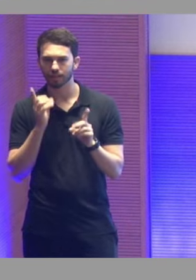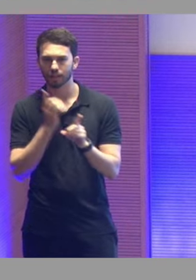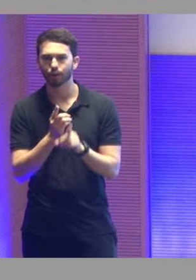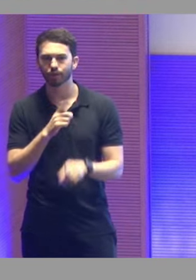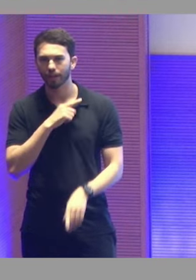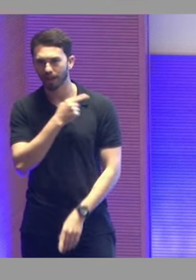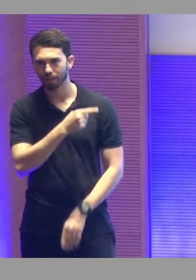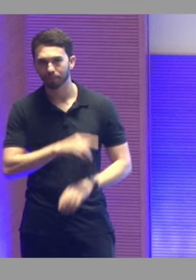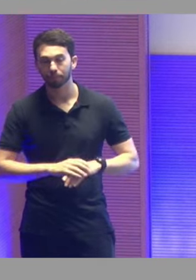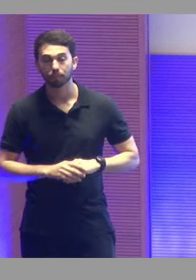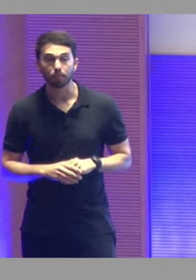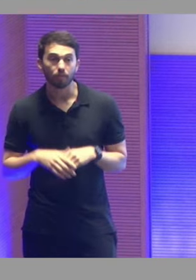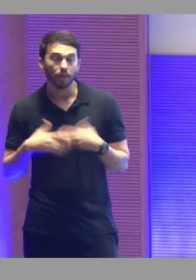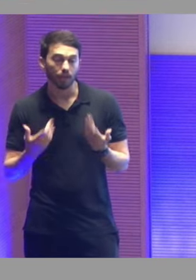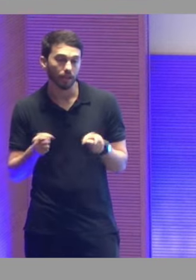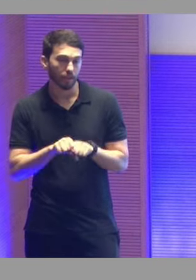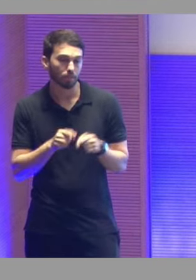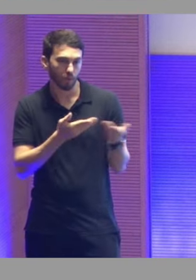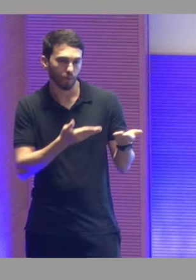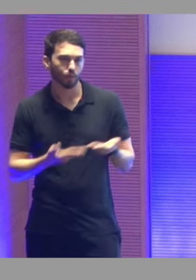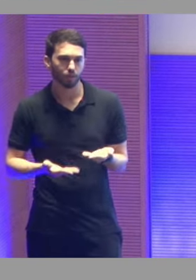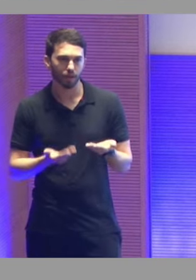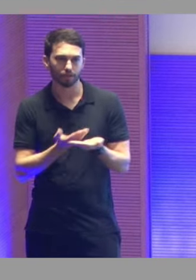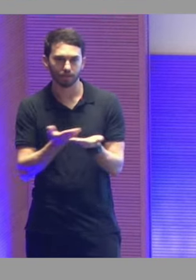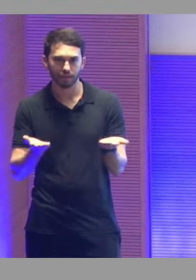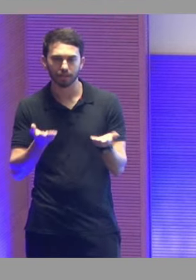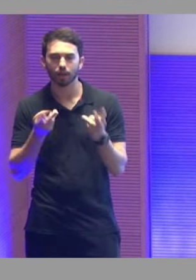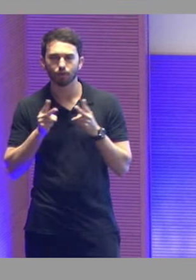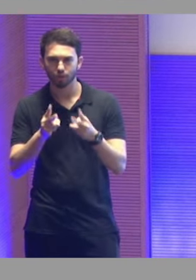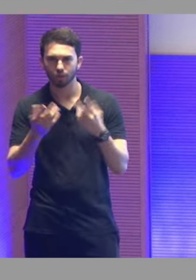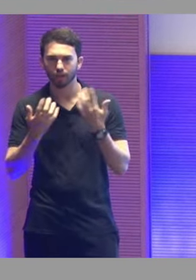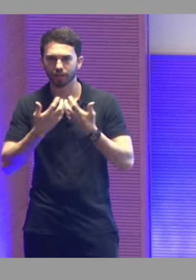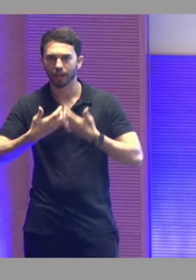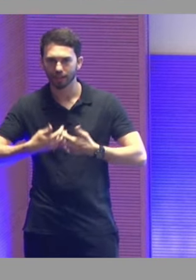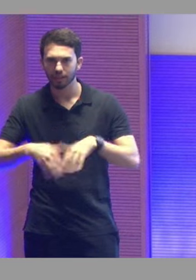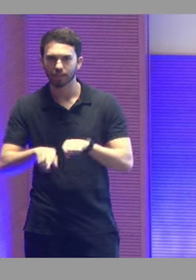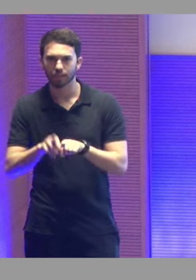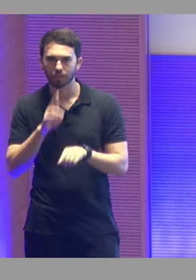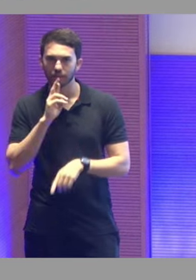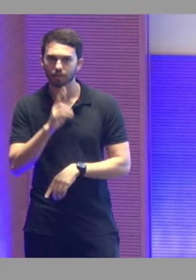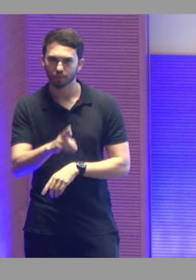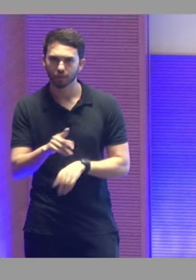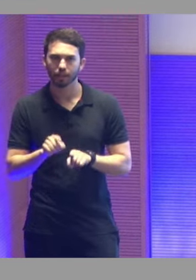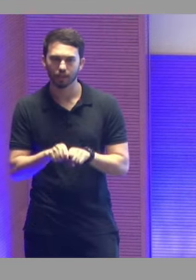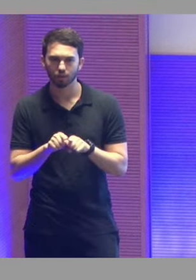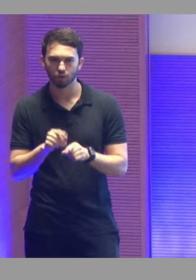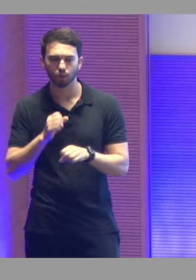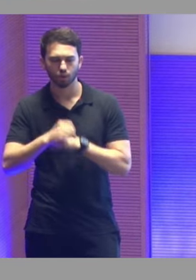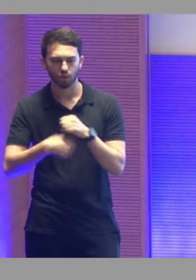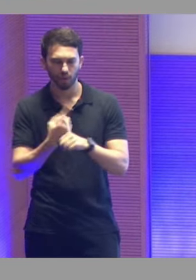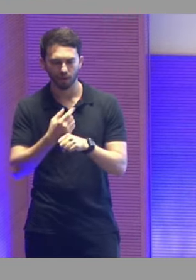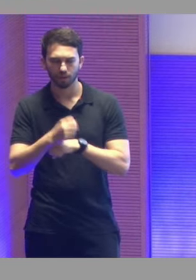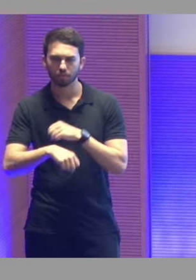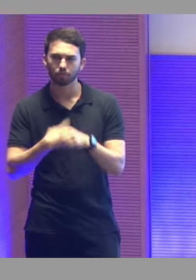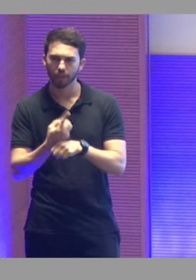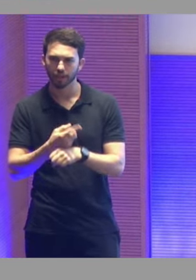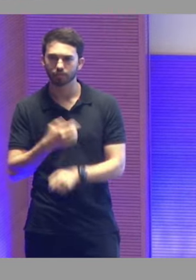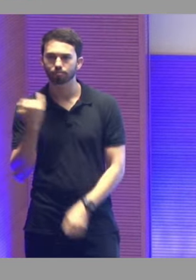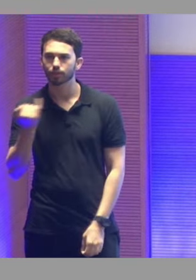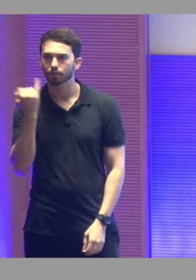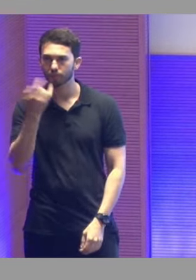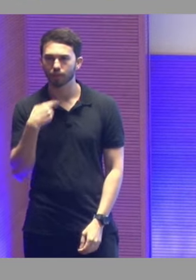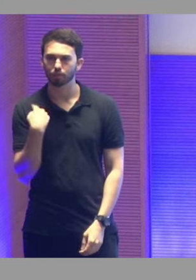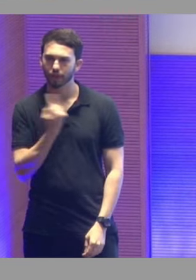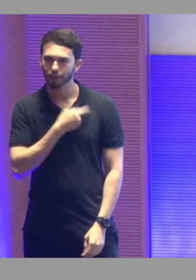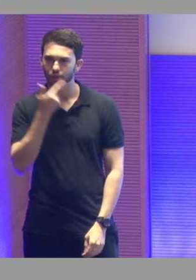aí e manter o convite para vocês continuarem se engajando e continuarem respondendo a nossa sondagem todos os anos eh é muito